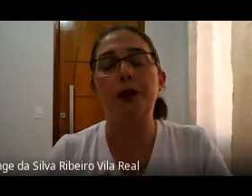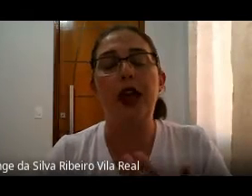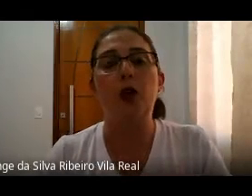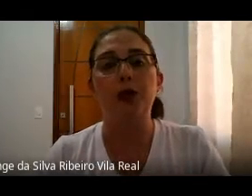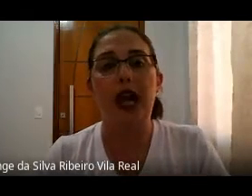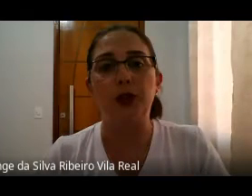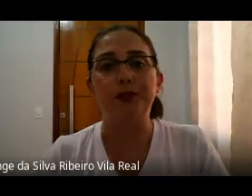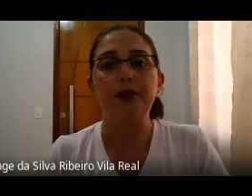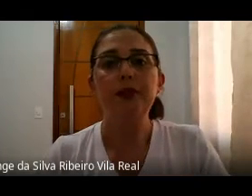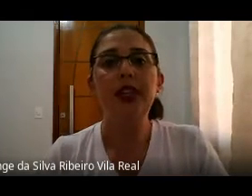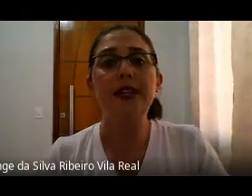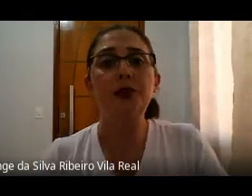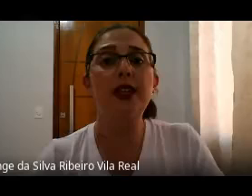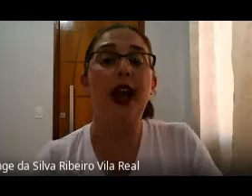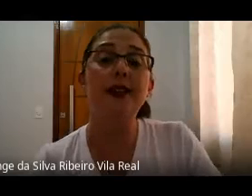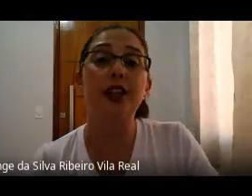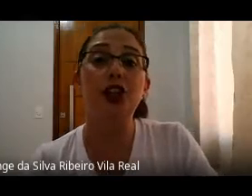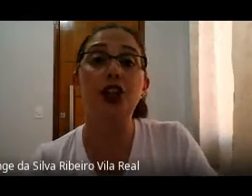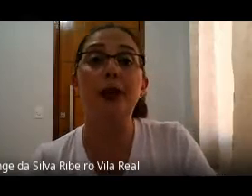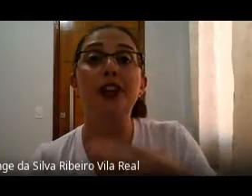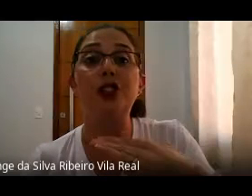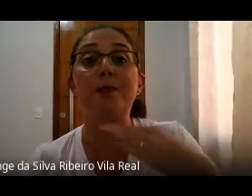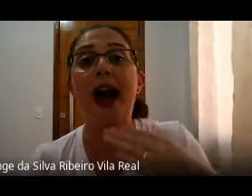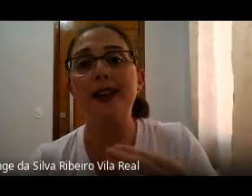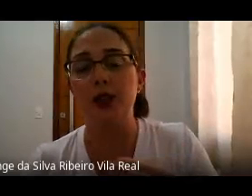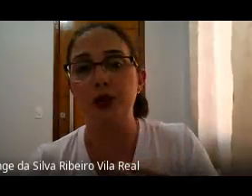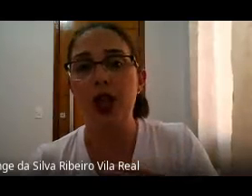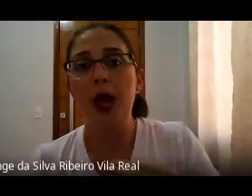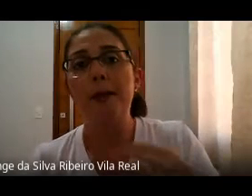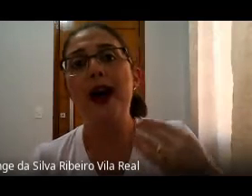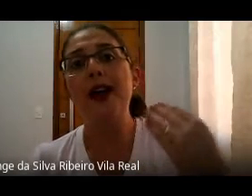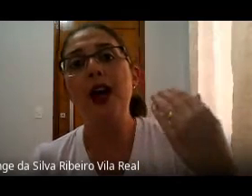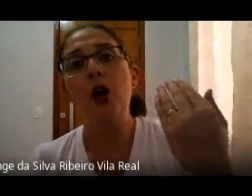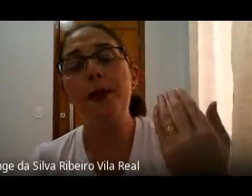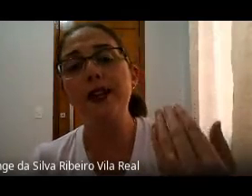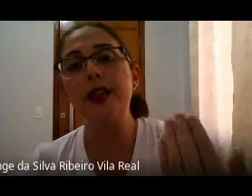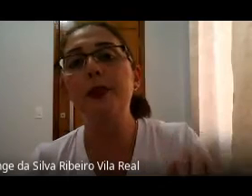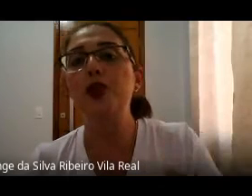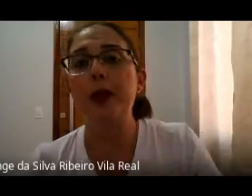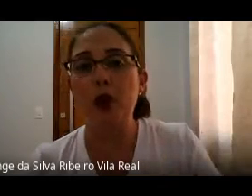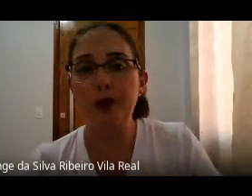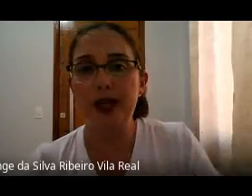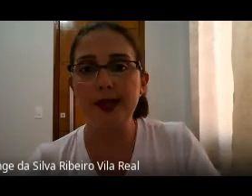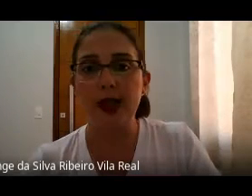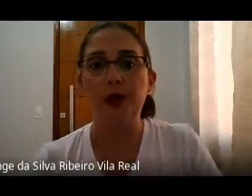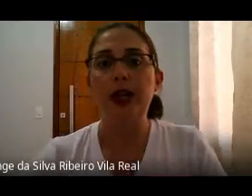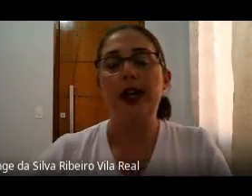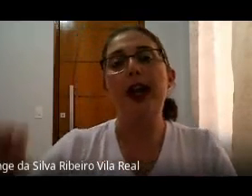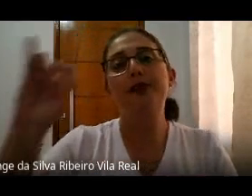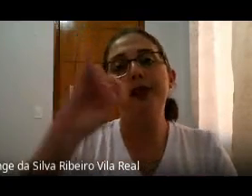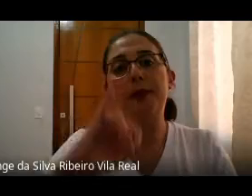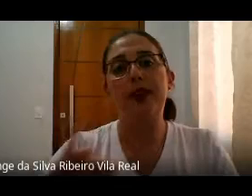a gente tem contato são sinais que a gente chama de básicos para o princípio de uma